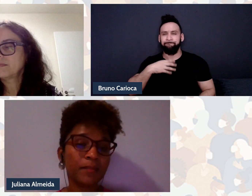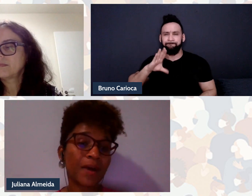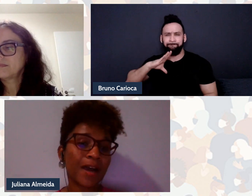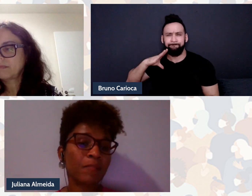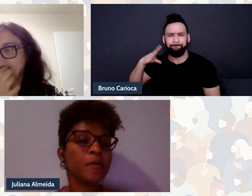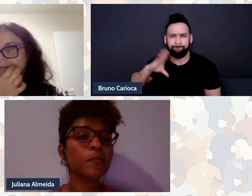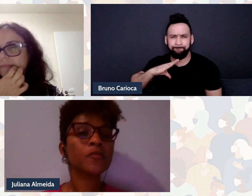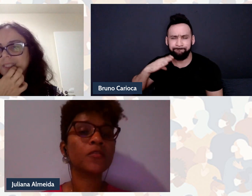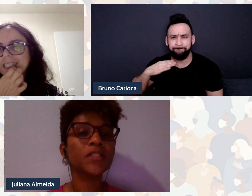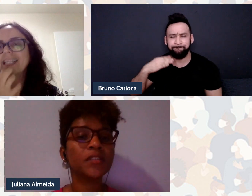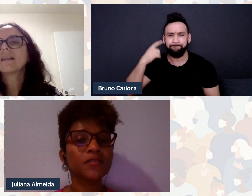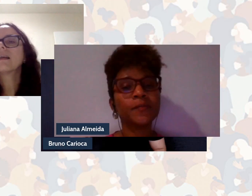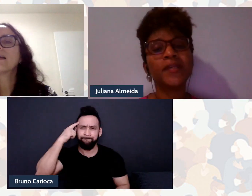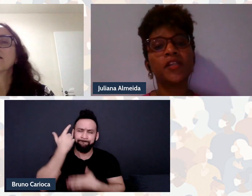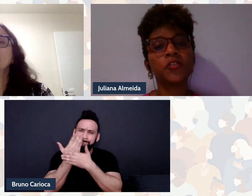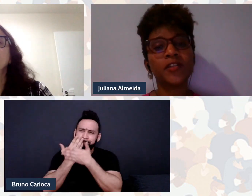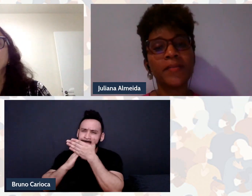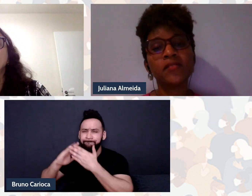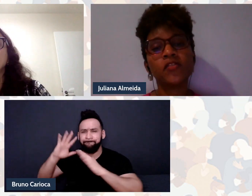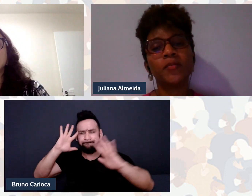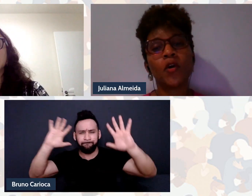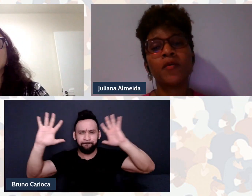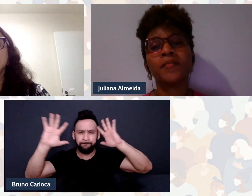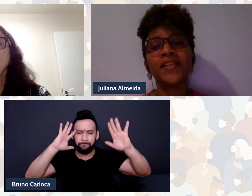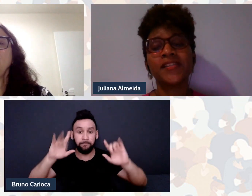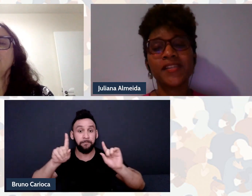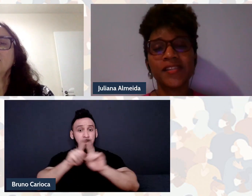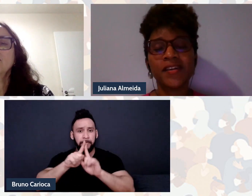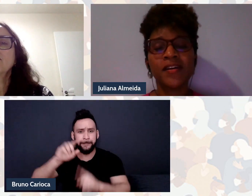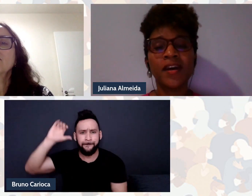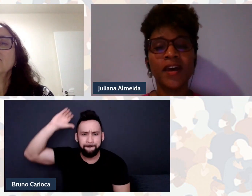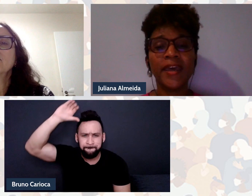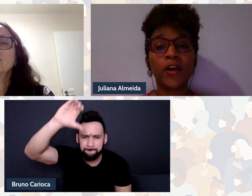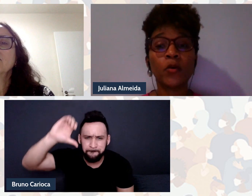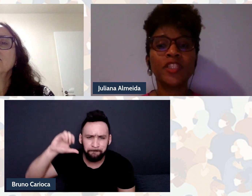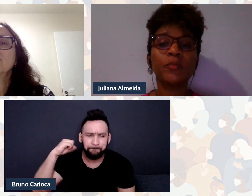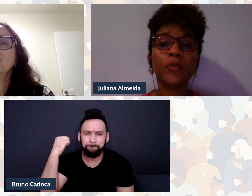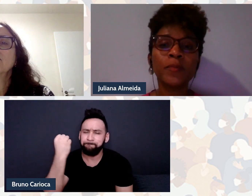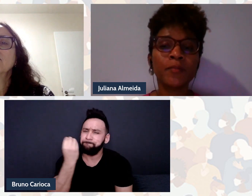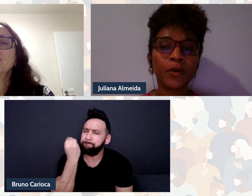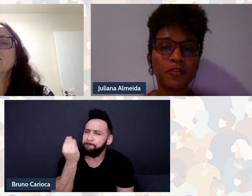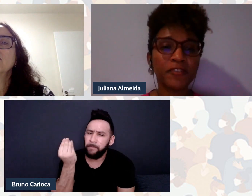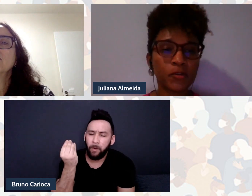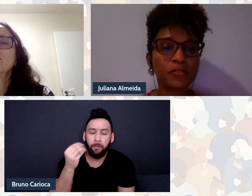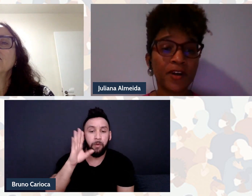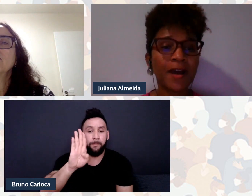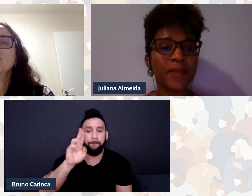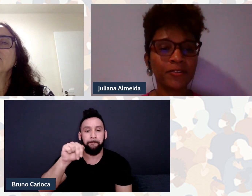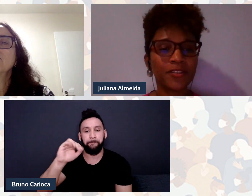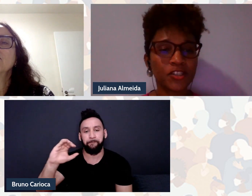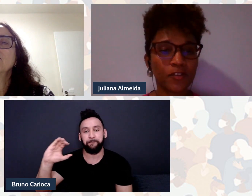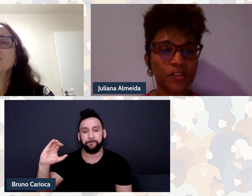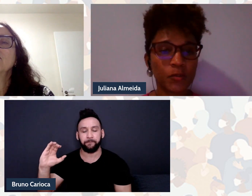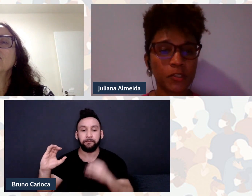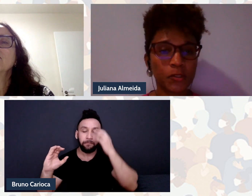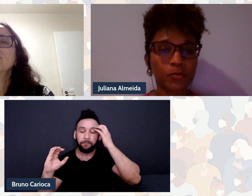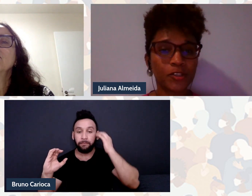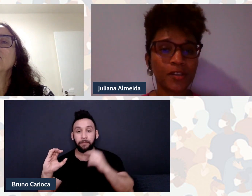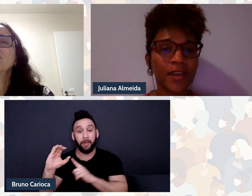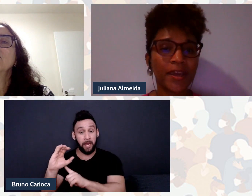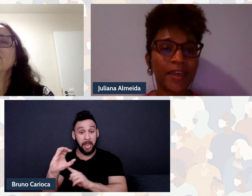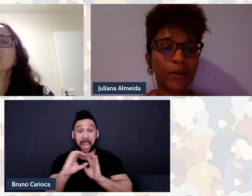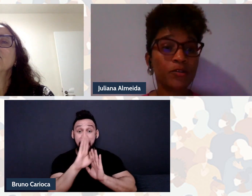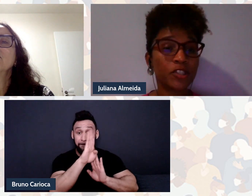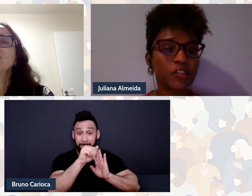e acabam impulsionando também questionamentos sobre como a BNCC contribui para promover o sufocamento das vozes de